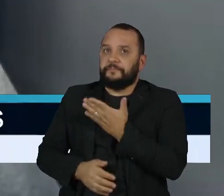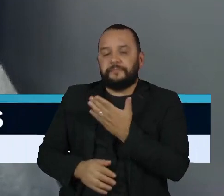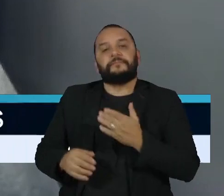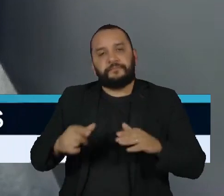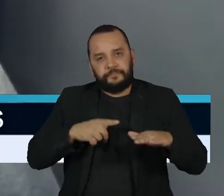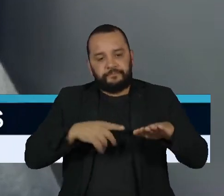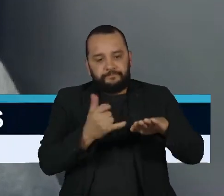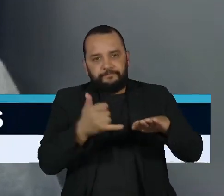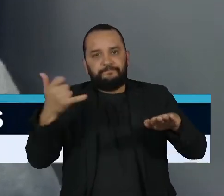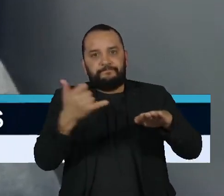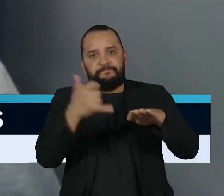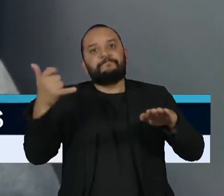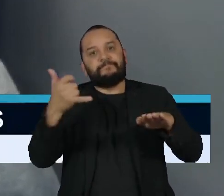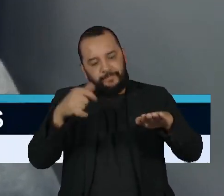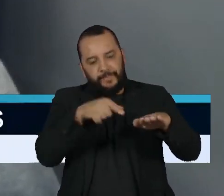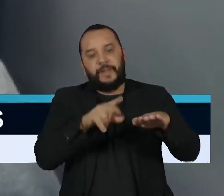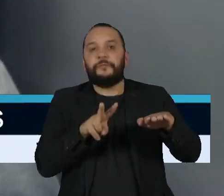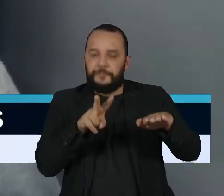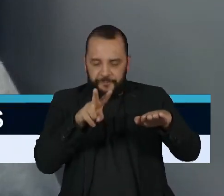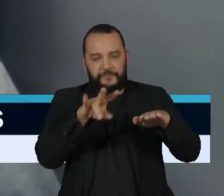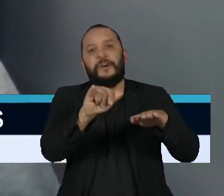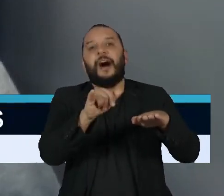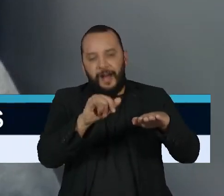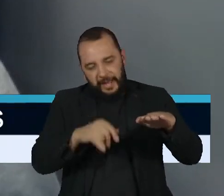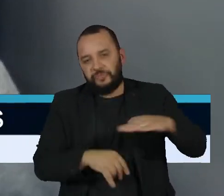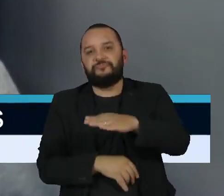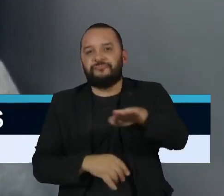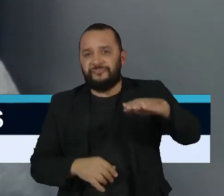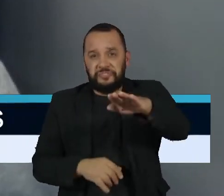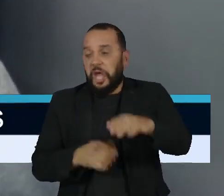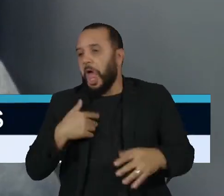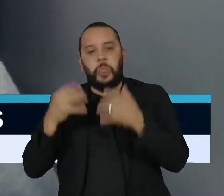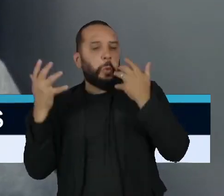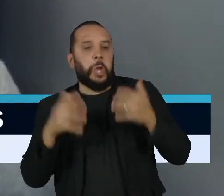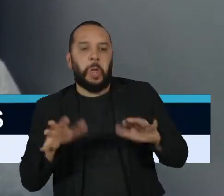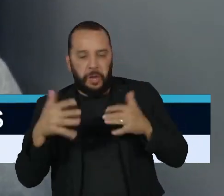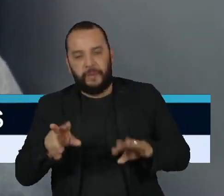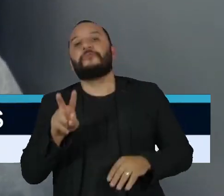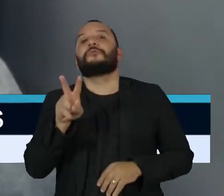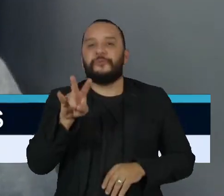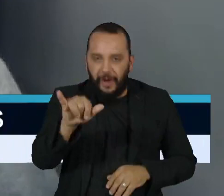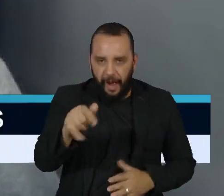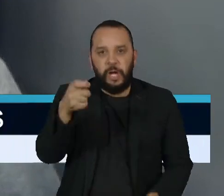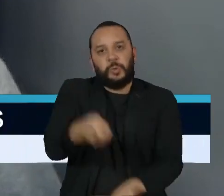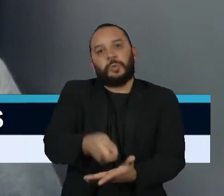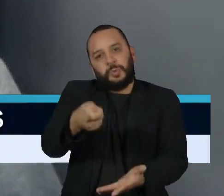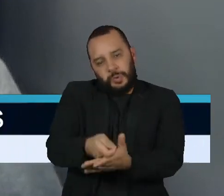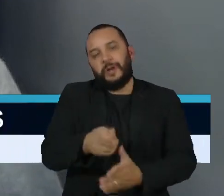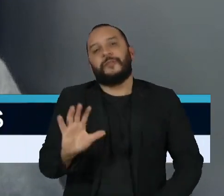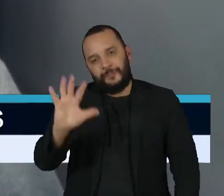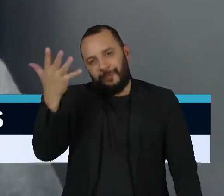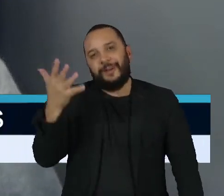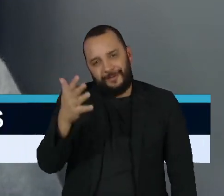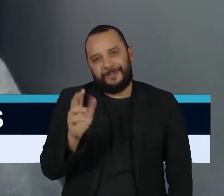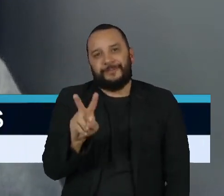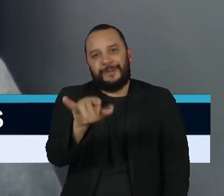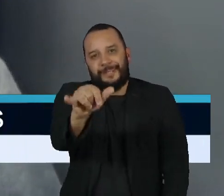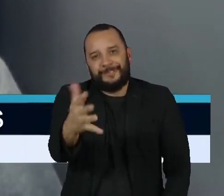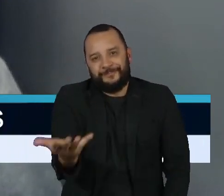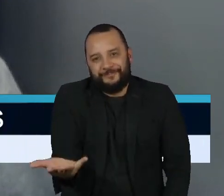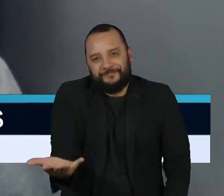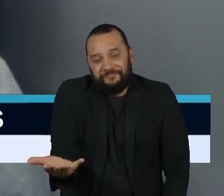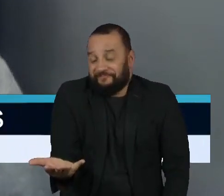independente da gente querer ou não ou Independente de qualquer projeto que o governo tem em relação a isso